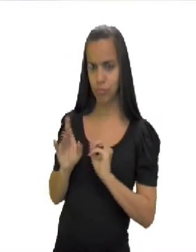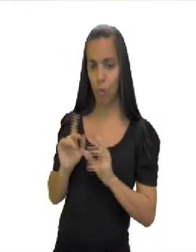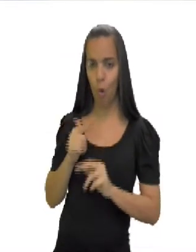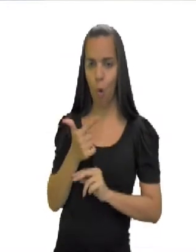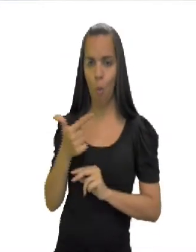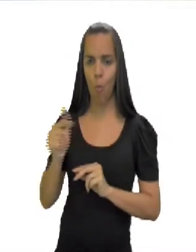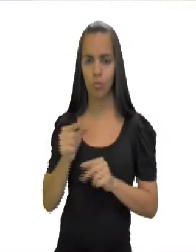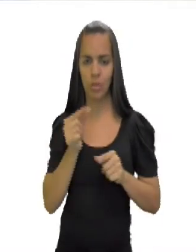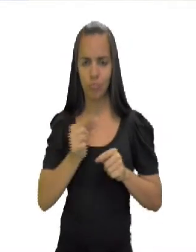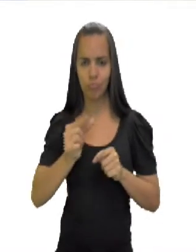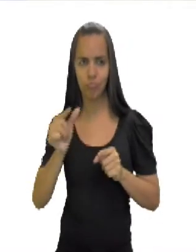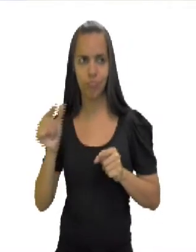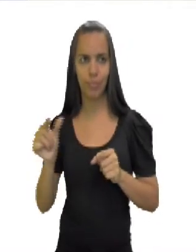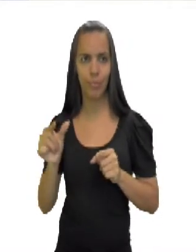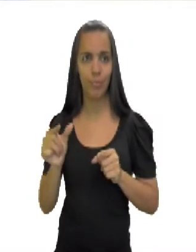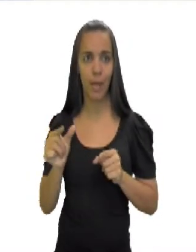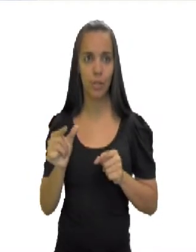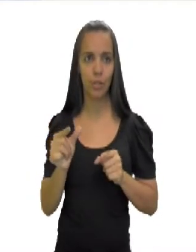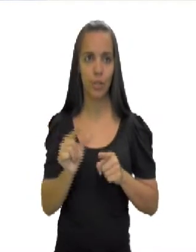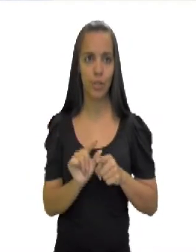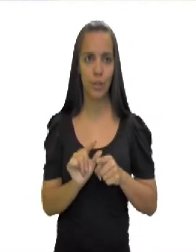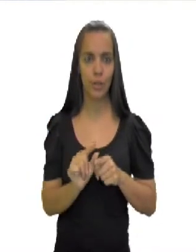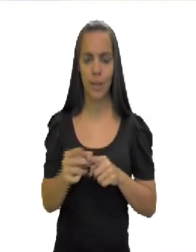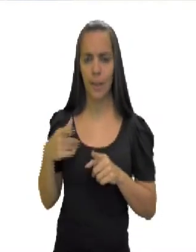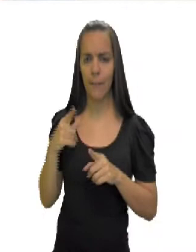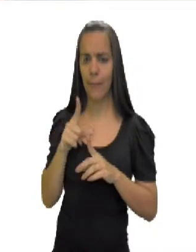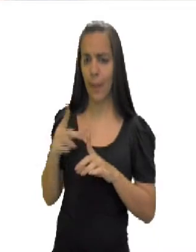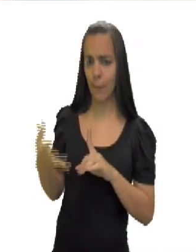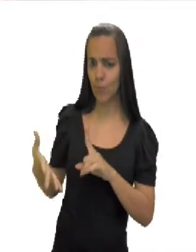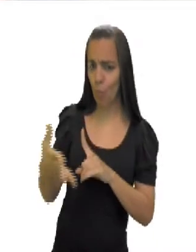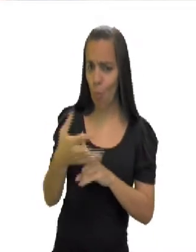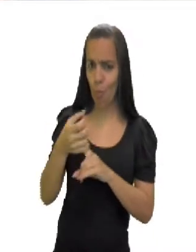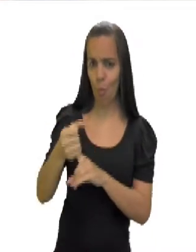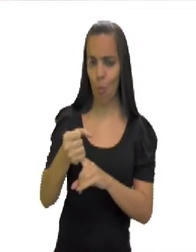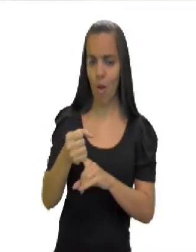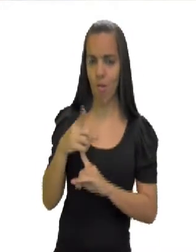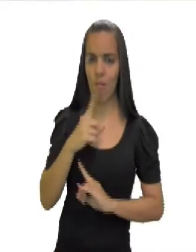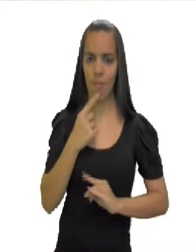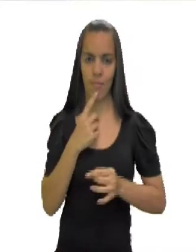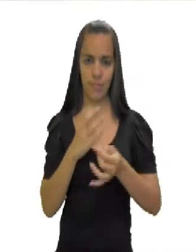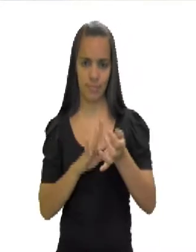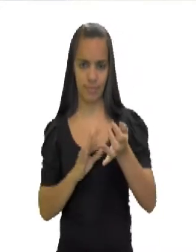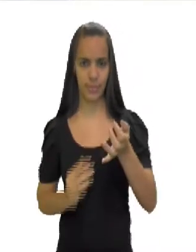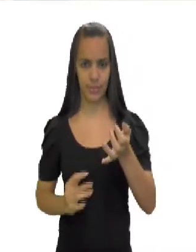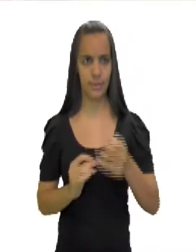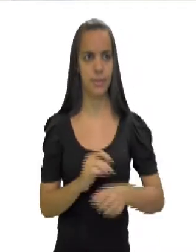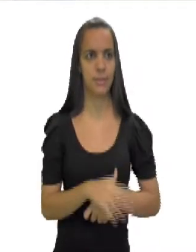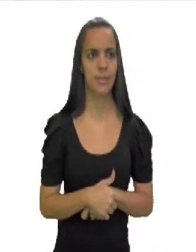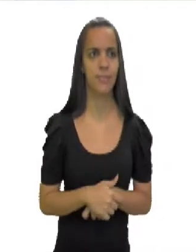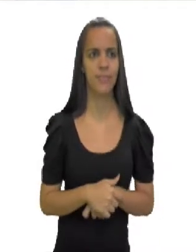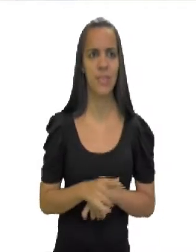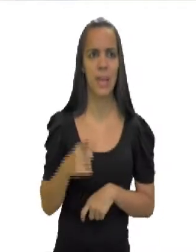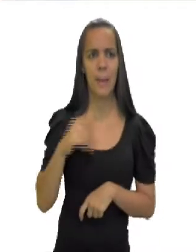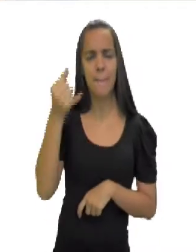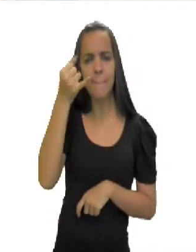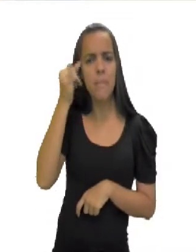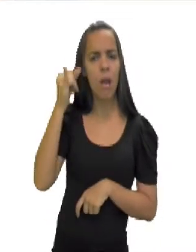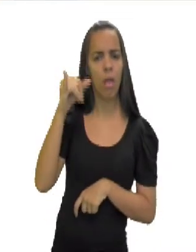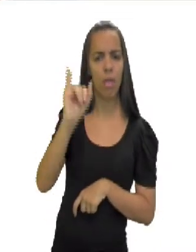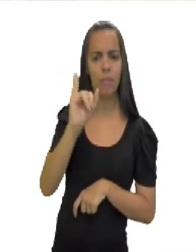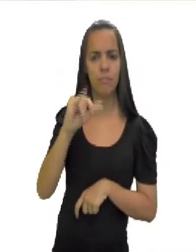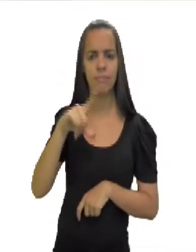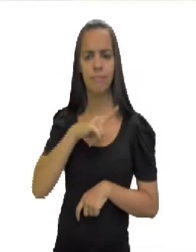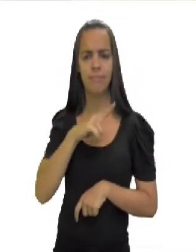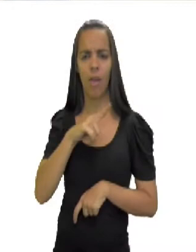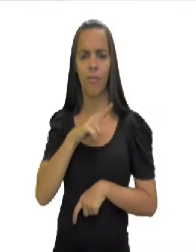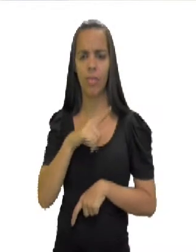função deles é justamente defender destes corpos estranhos. Assim evita infecção, né,